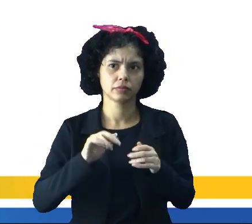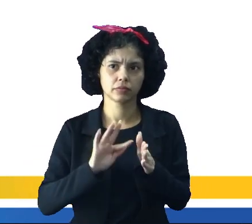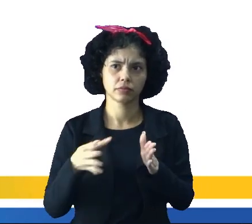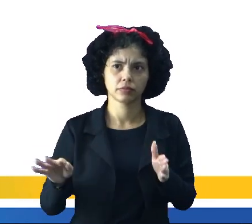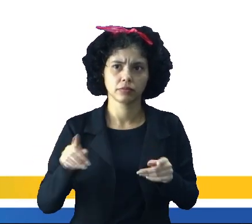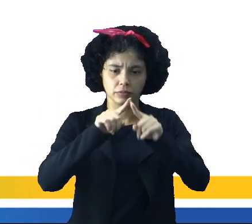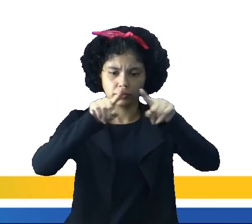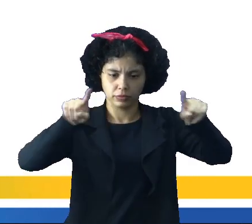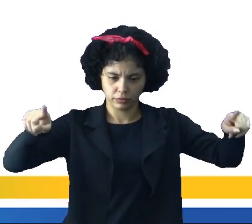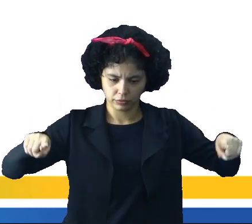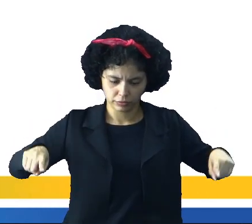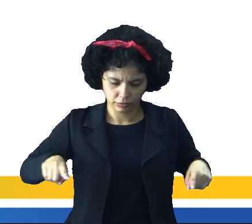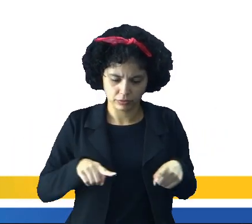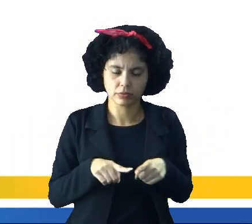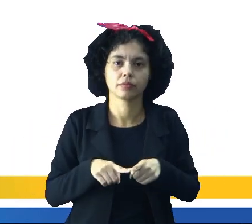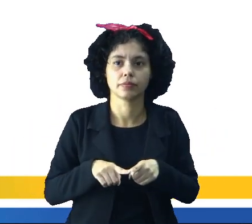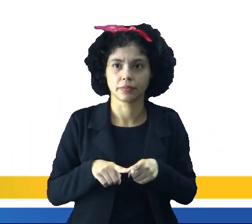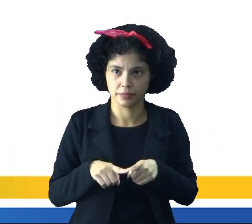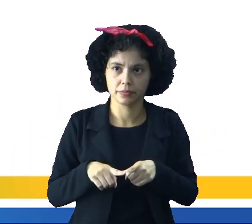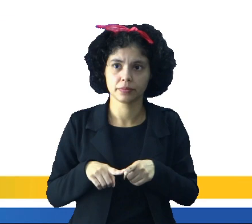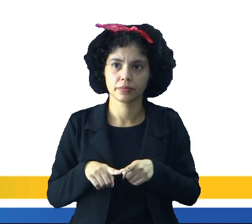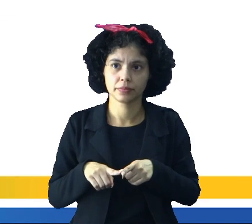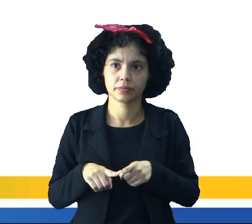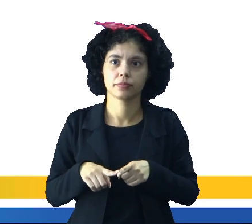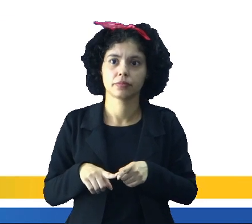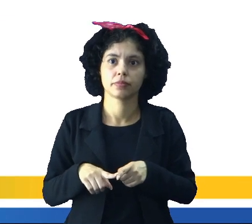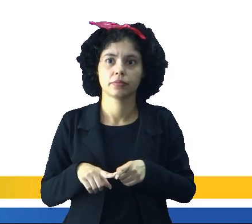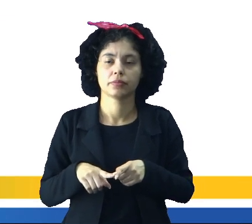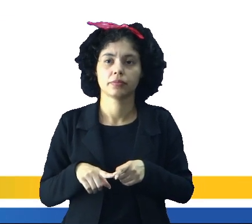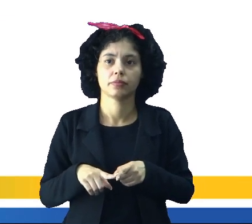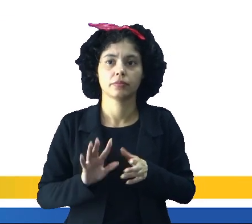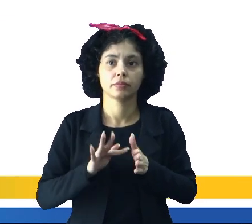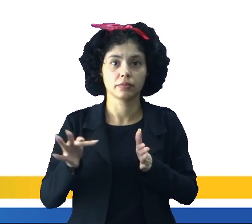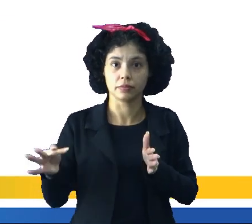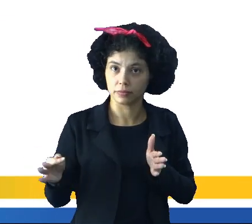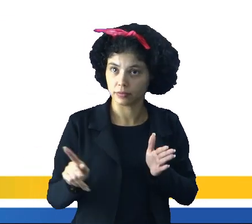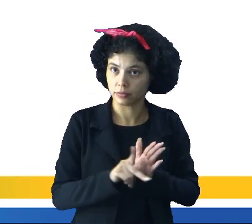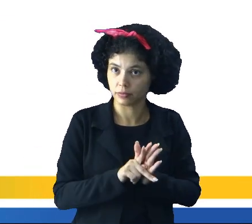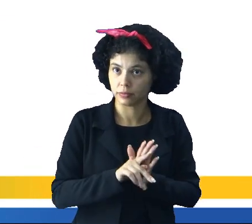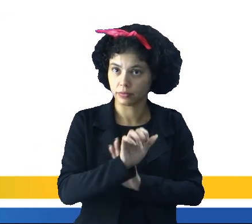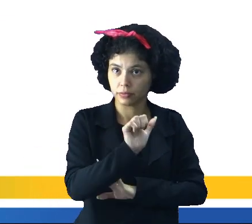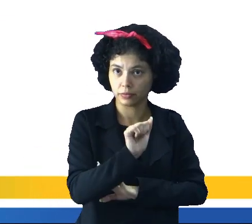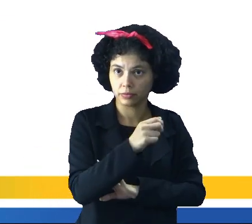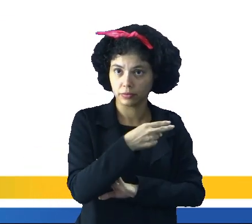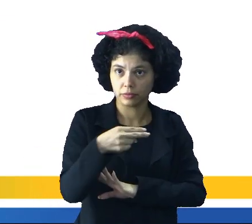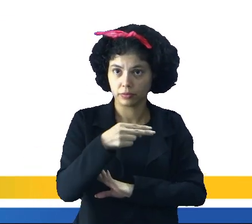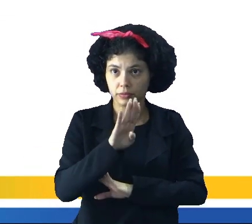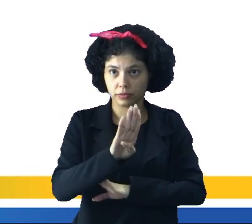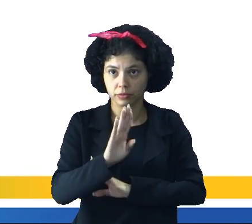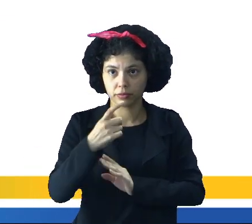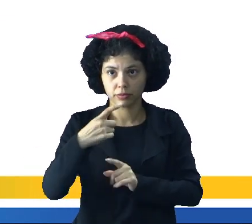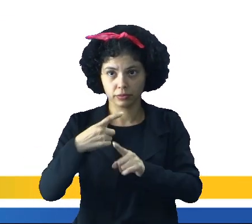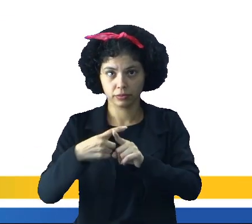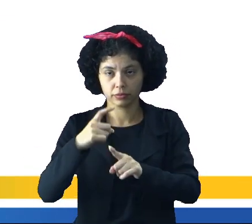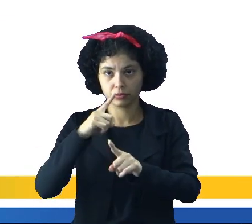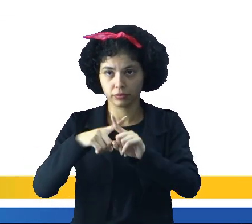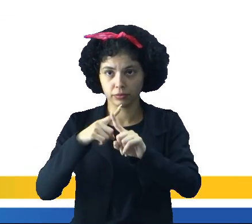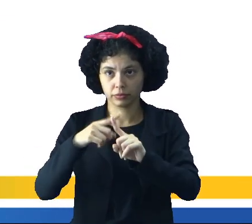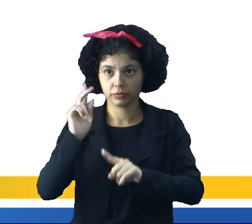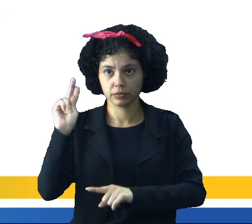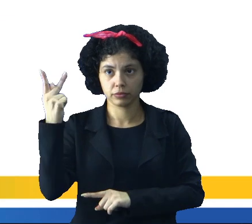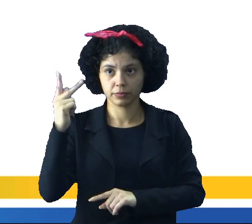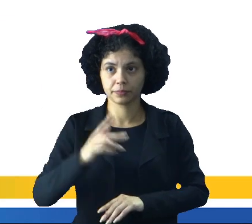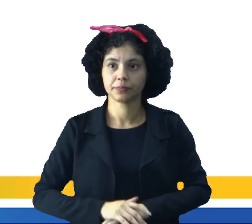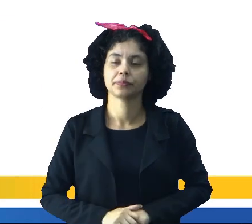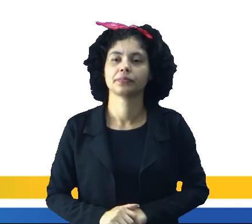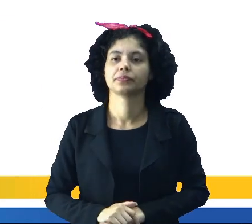forma retangular, correto? E é uma fórmula do retângulo, ou seja, A é igual a